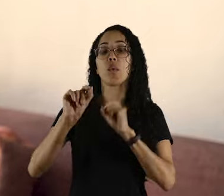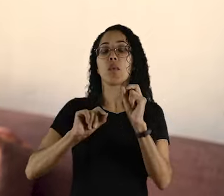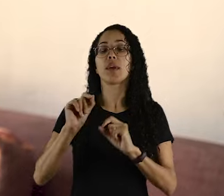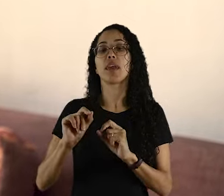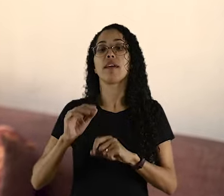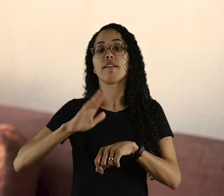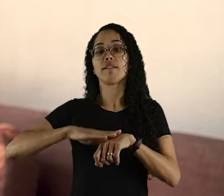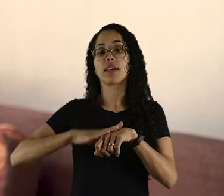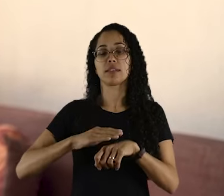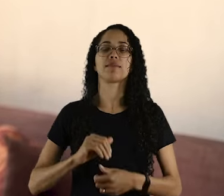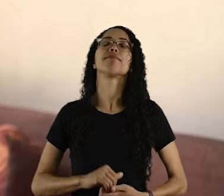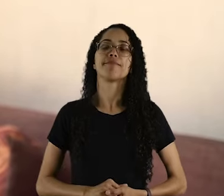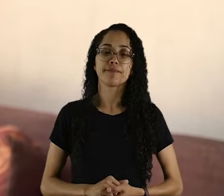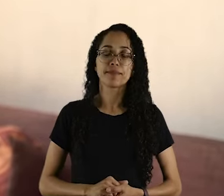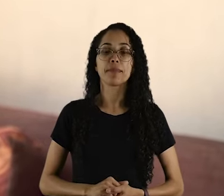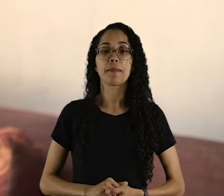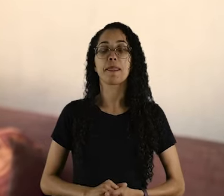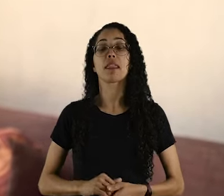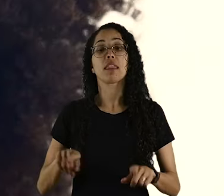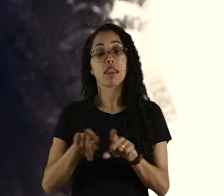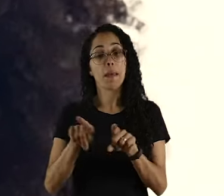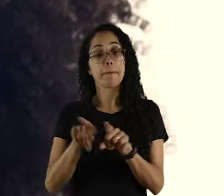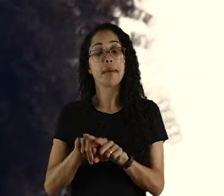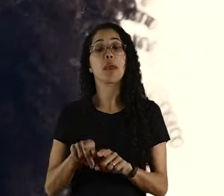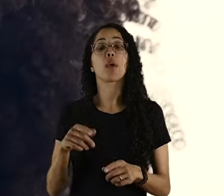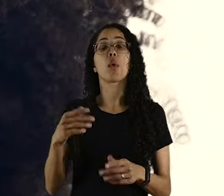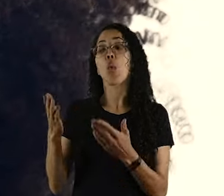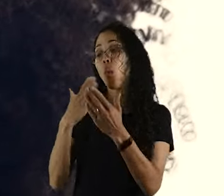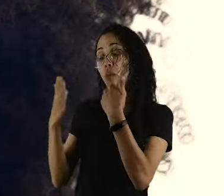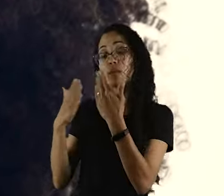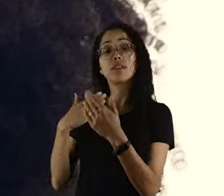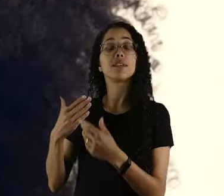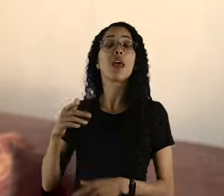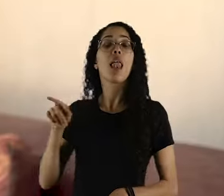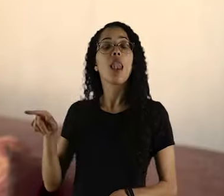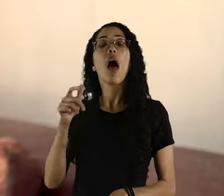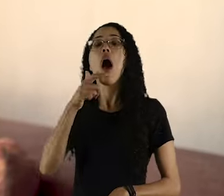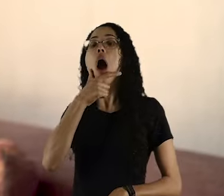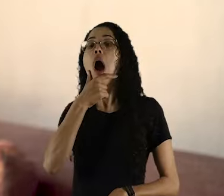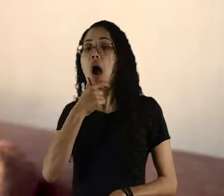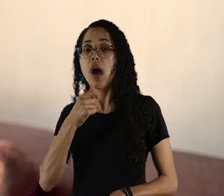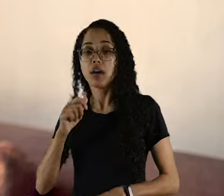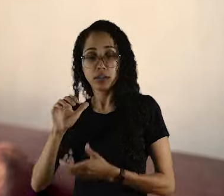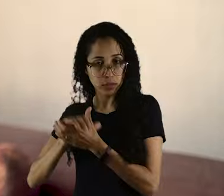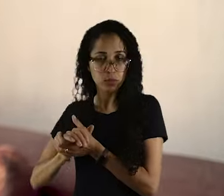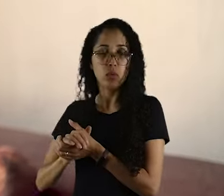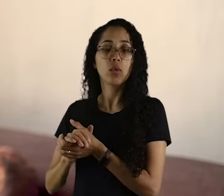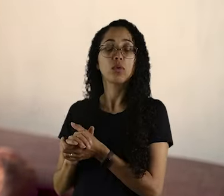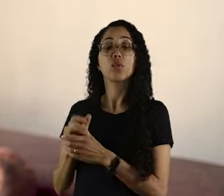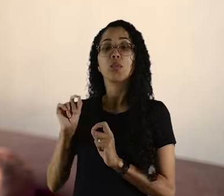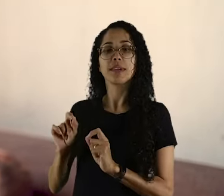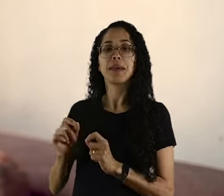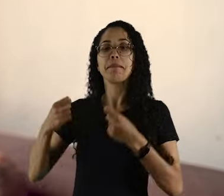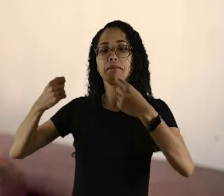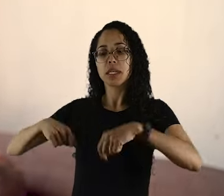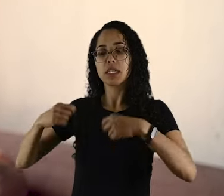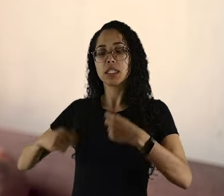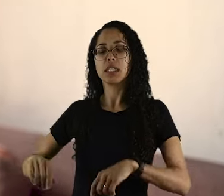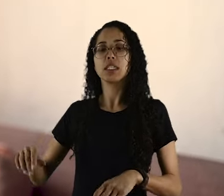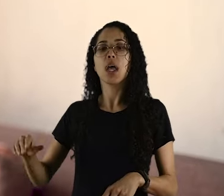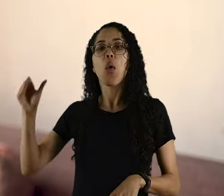pesar mais no meu esposo, eu acho, pra gente começar a controlar o nosso financeiro. Porque se não fosse eu e ele